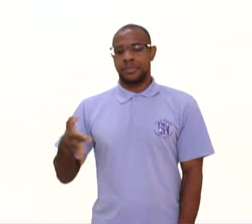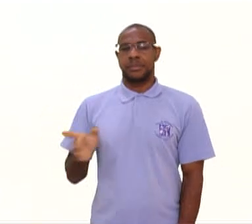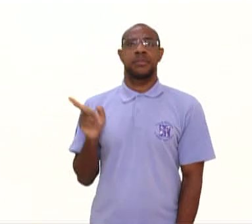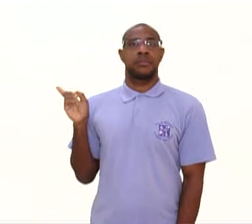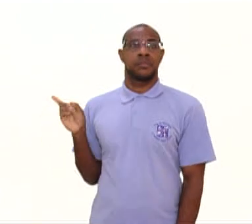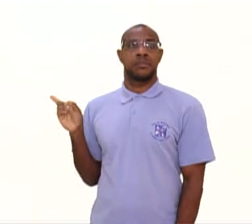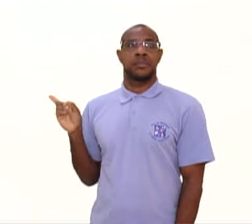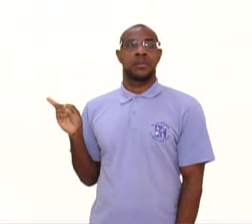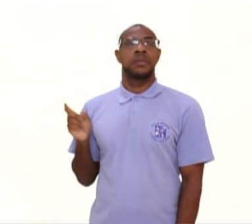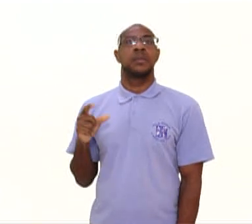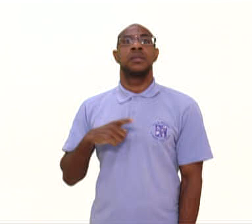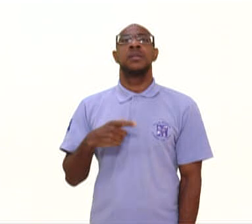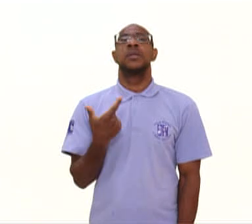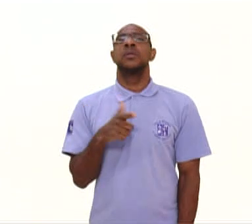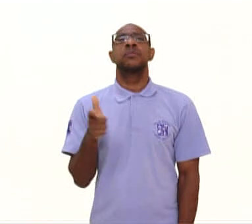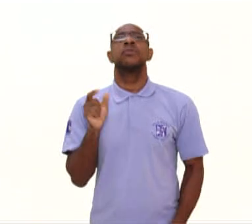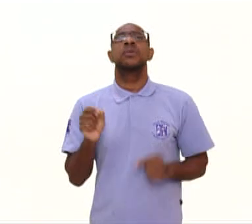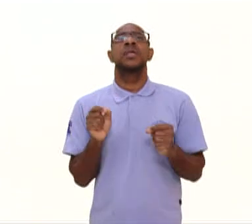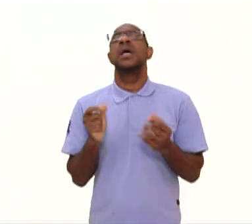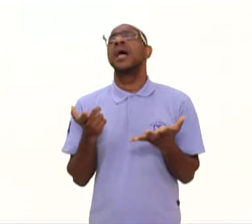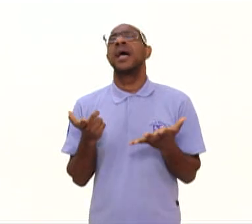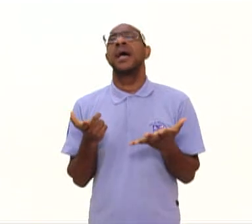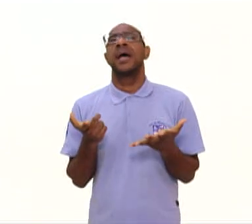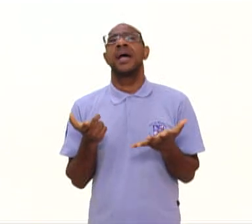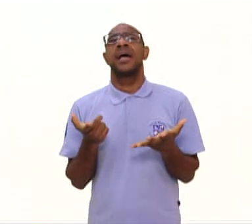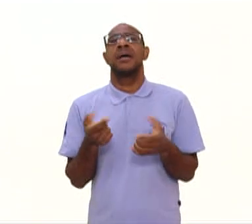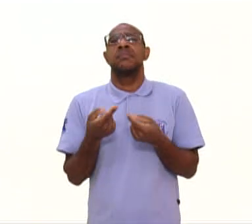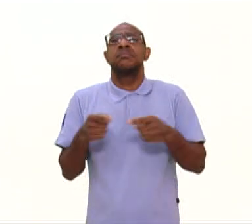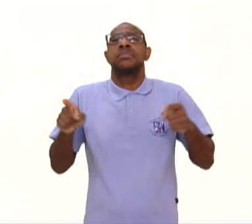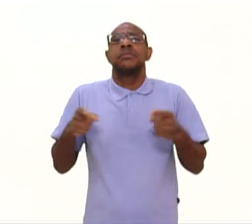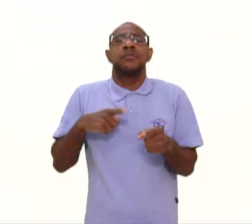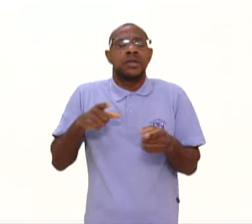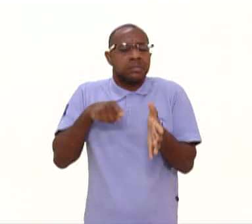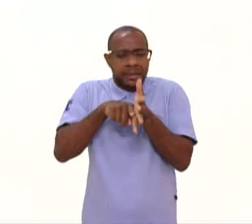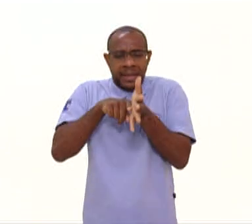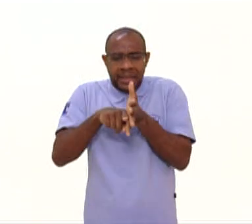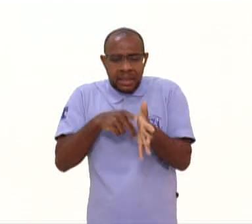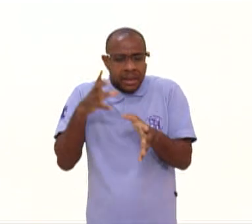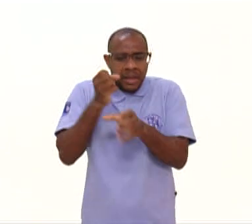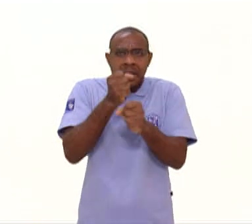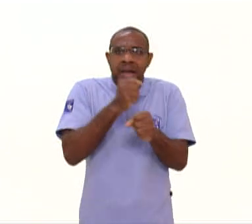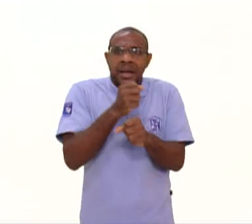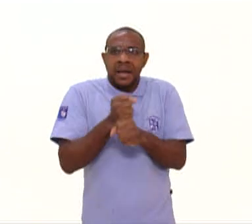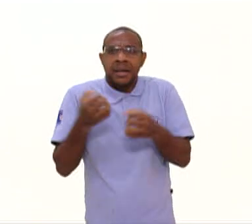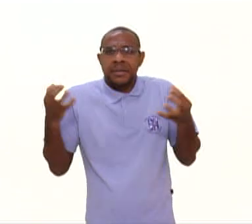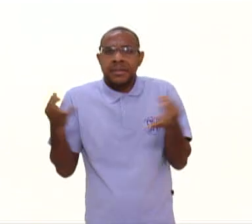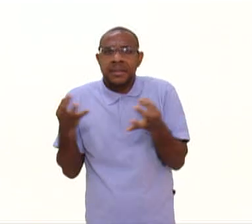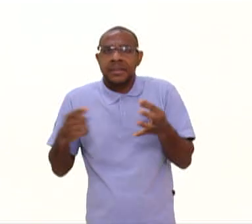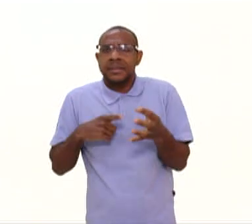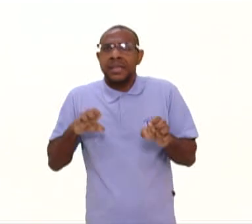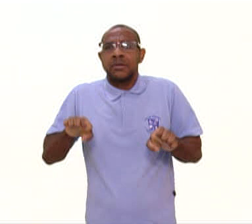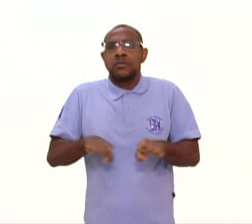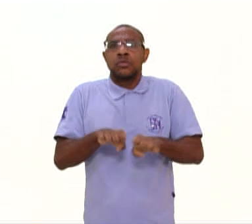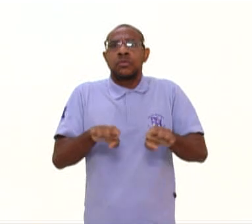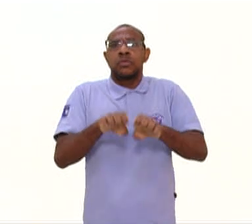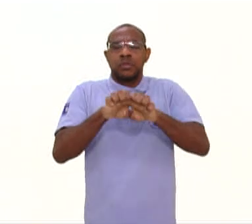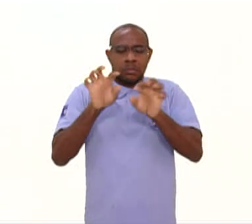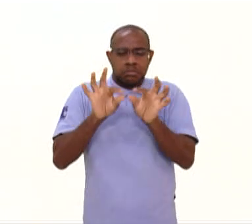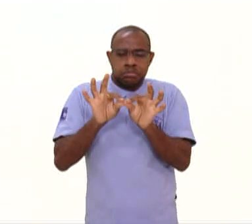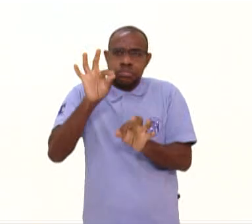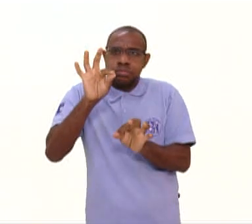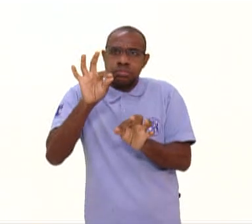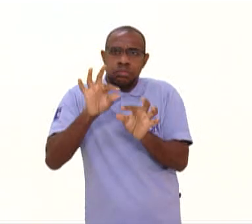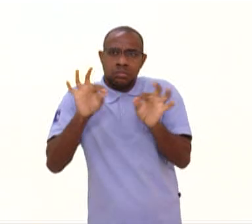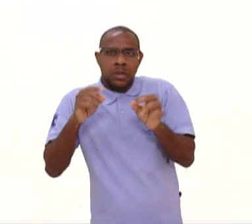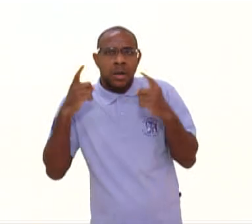você não tinha uma distinção musical, ele foi calculado, foi analisado, e aí você tem a estruturação do comprimento de onda com o